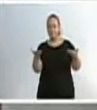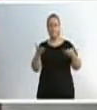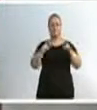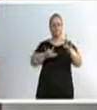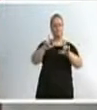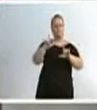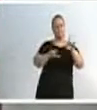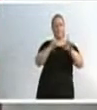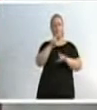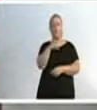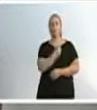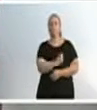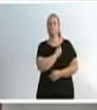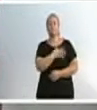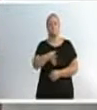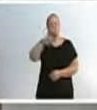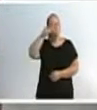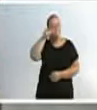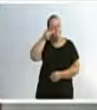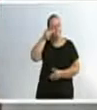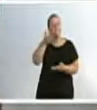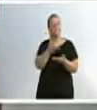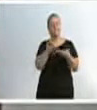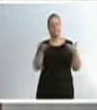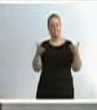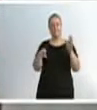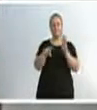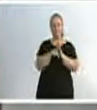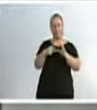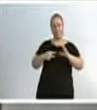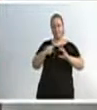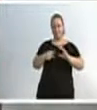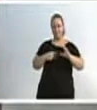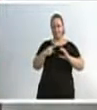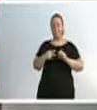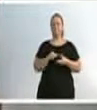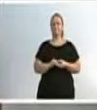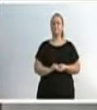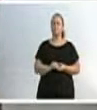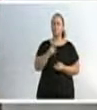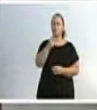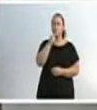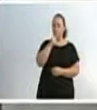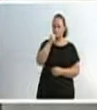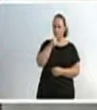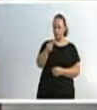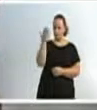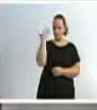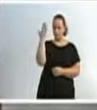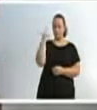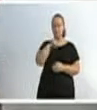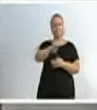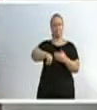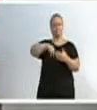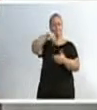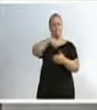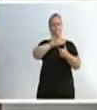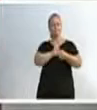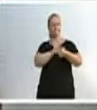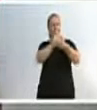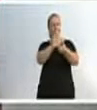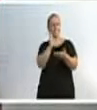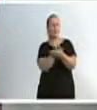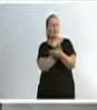física, presencial, ou através dos veículos de comunicação dessa casa. Eu, há 2 semanas, eu trouxe nessa tribuna algumas